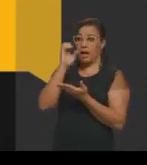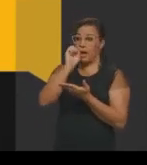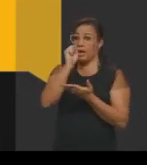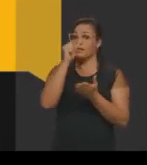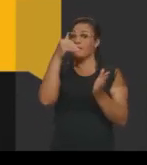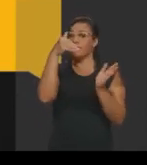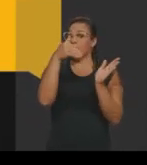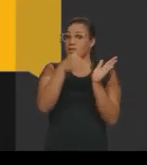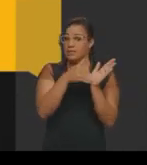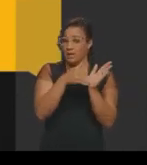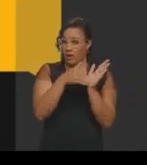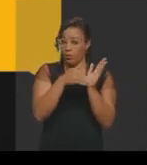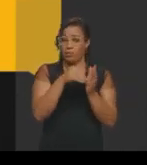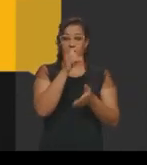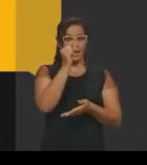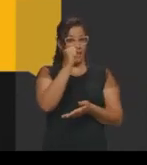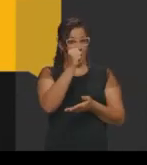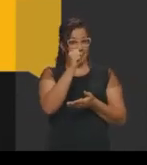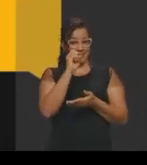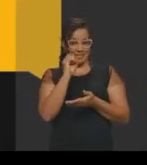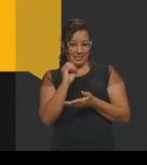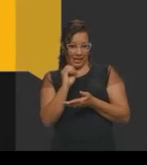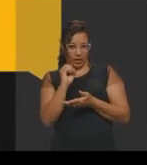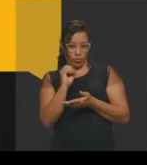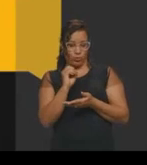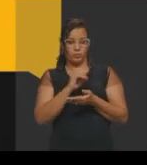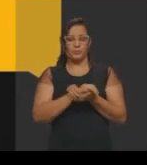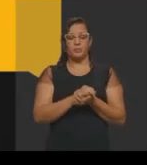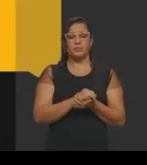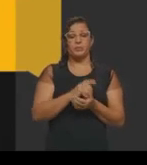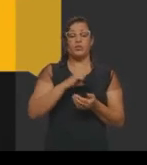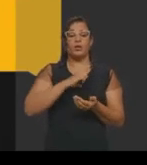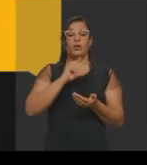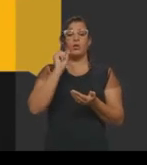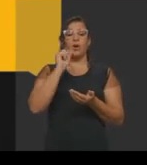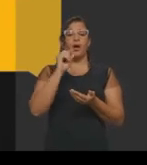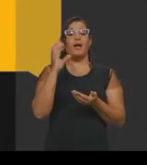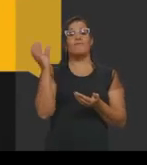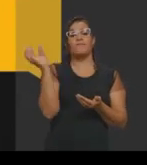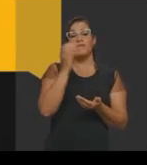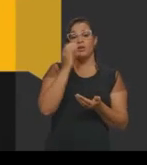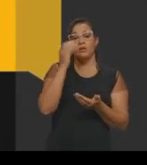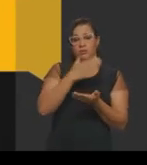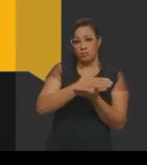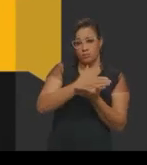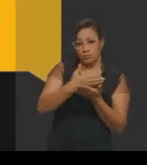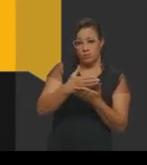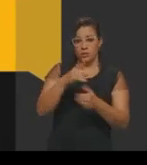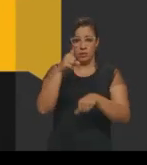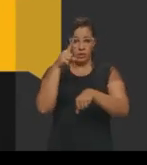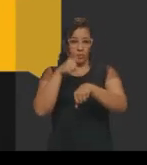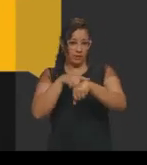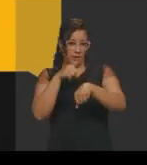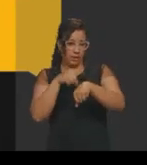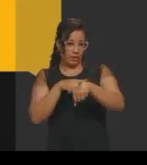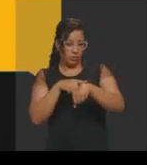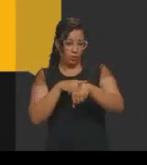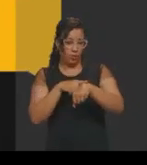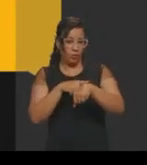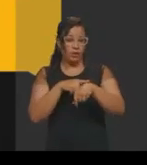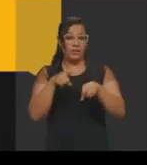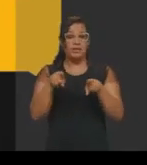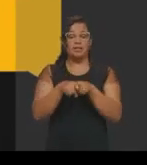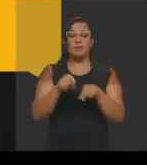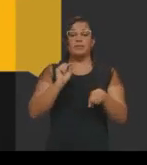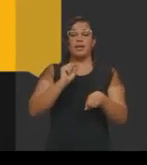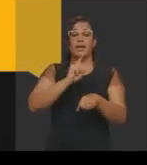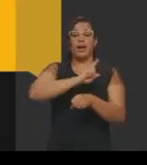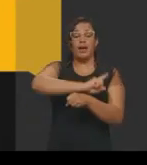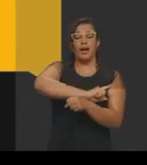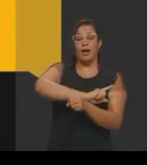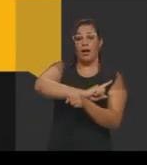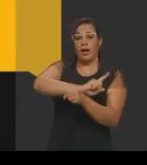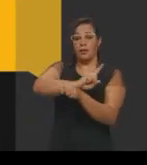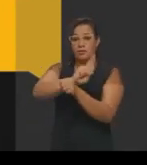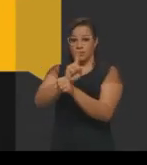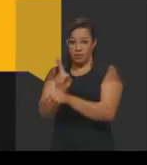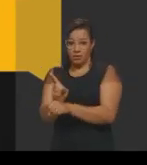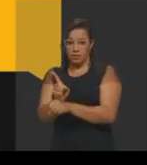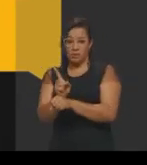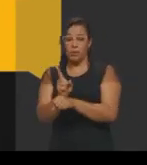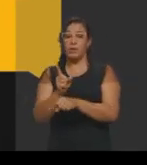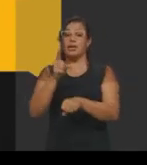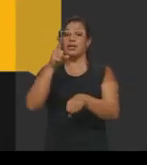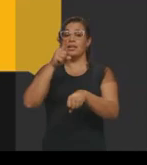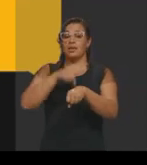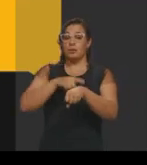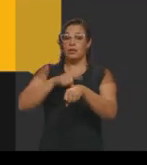final. Nós temos a velocidade inicial e o tempo, e nós temos a aceleração e o tempo